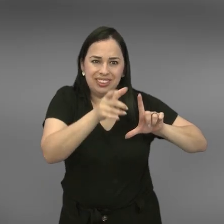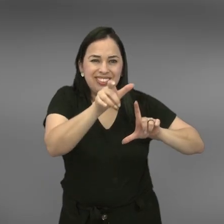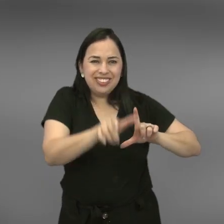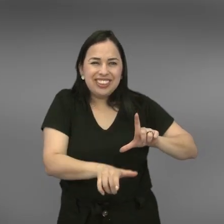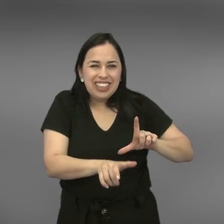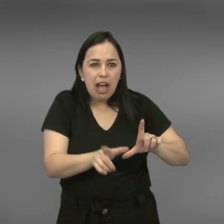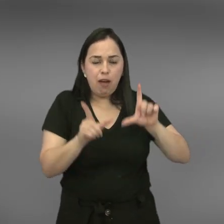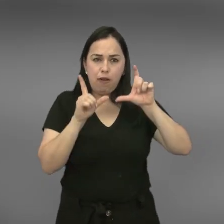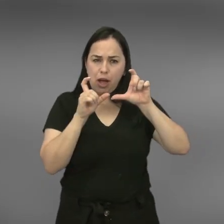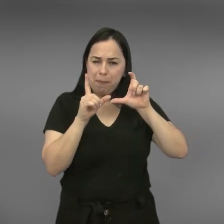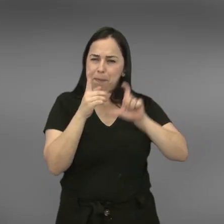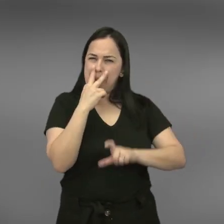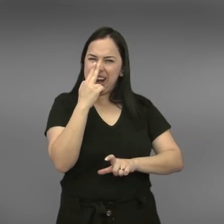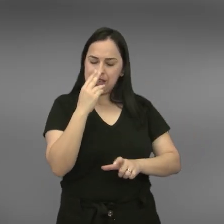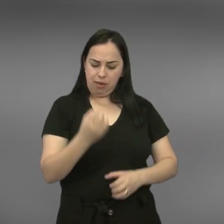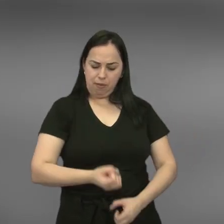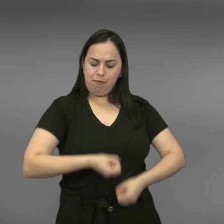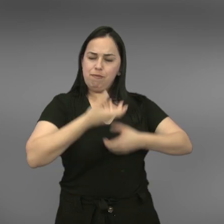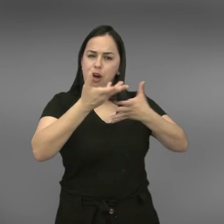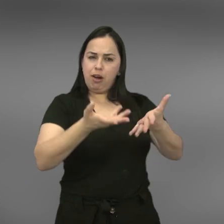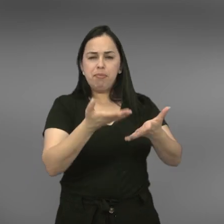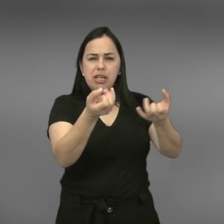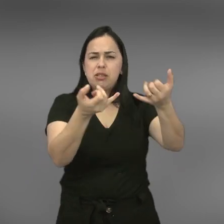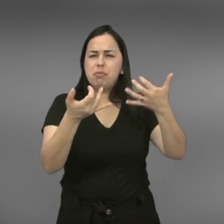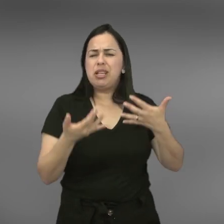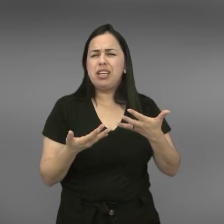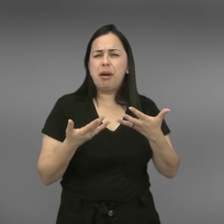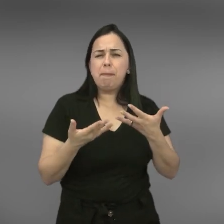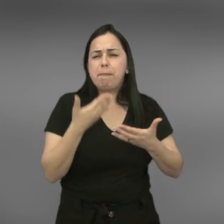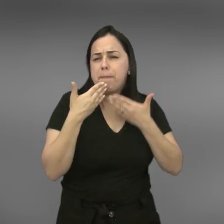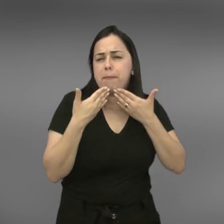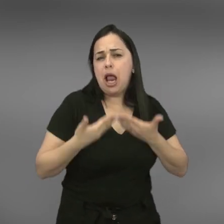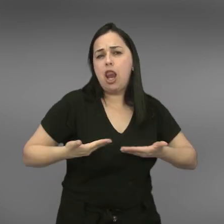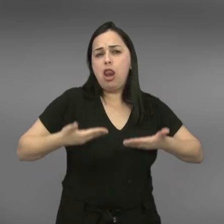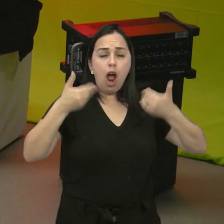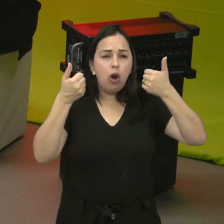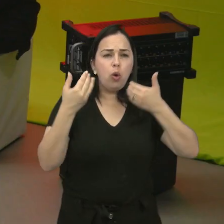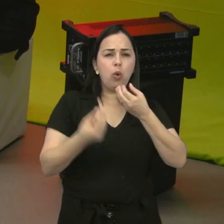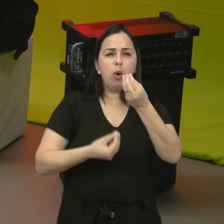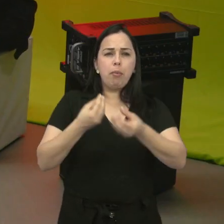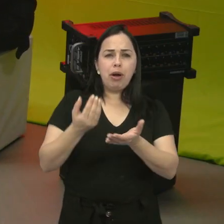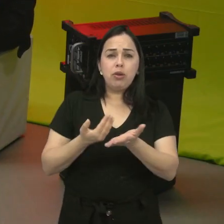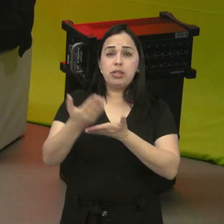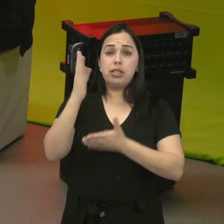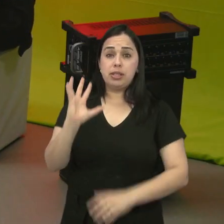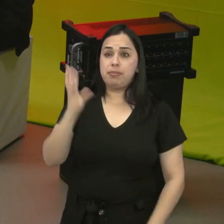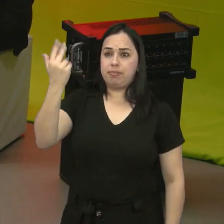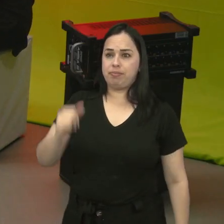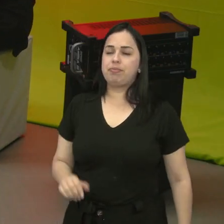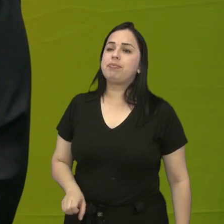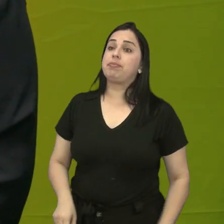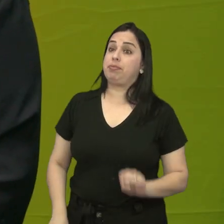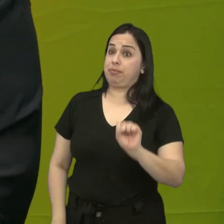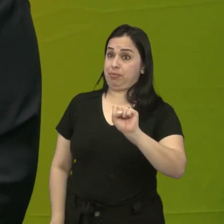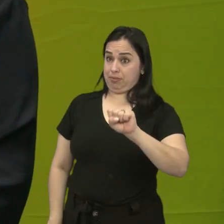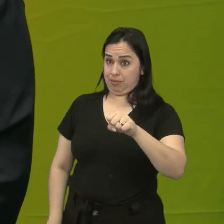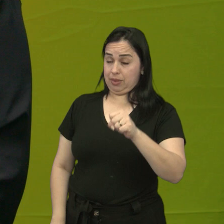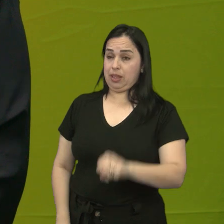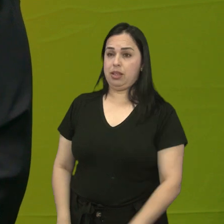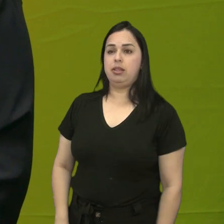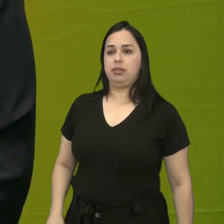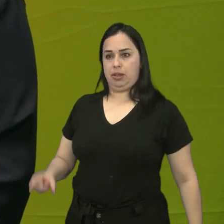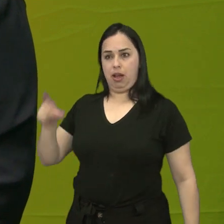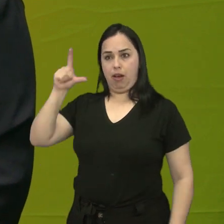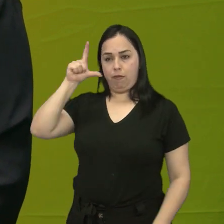fotógrafa poetisa. Fala pra gente um pouquinho melhor dessa história, de como é que isso tudo surgiu, Nadine, por favor. Sim. Bom, a